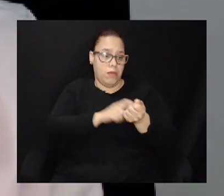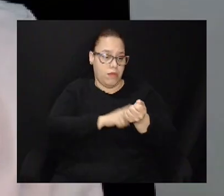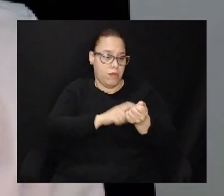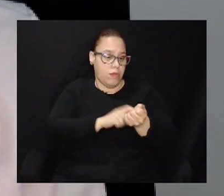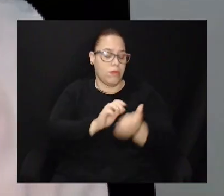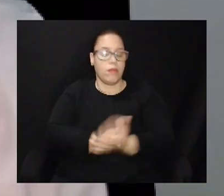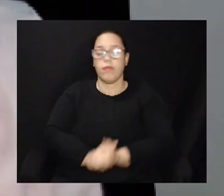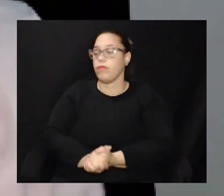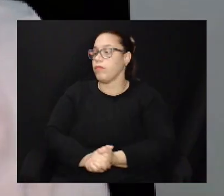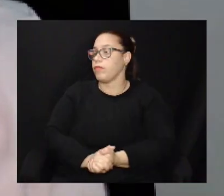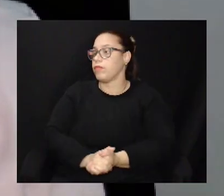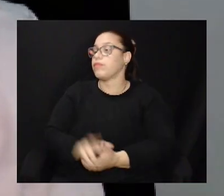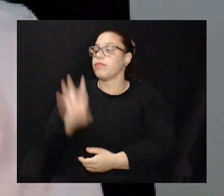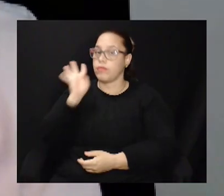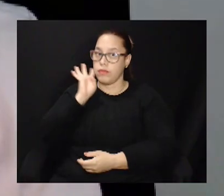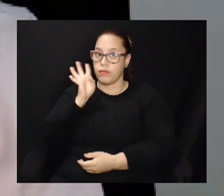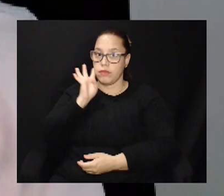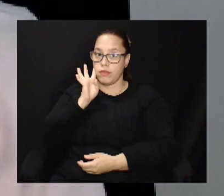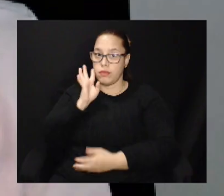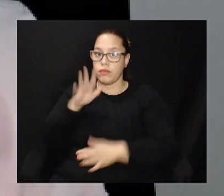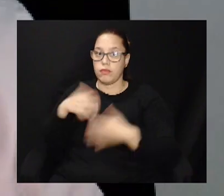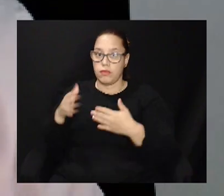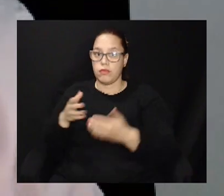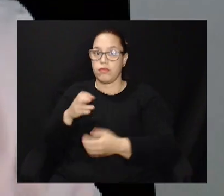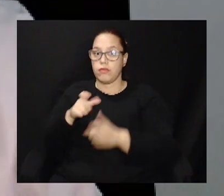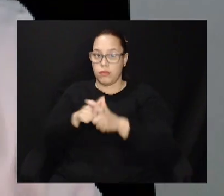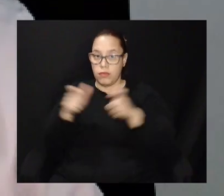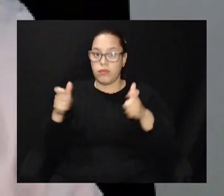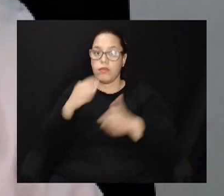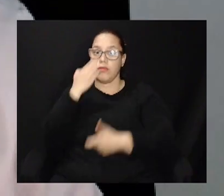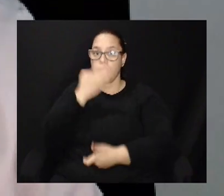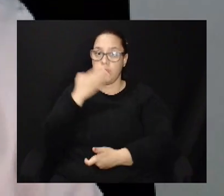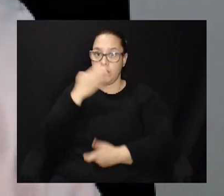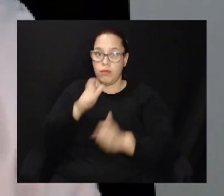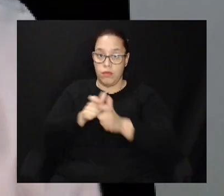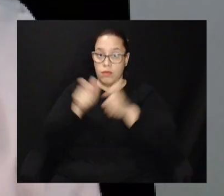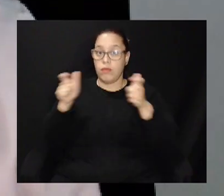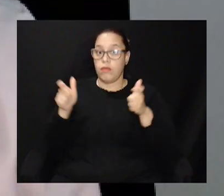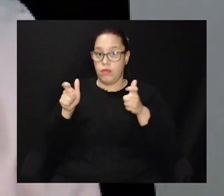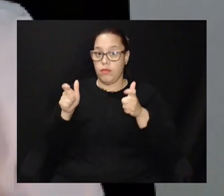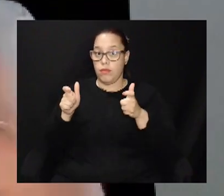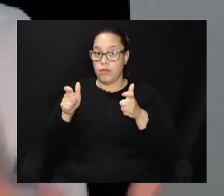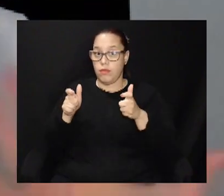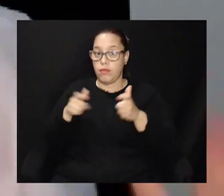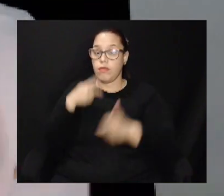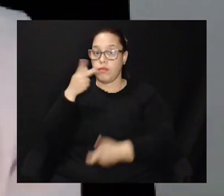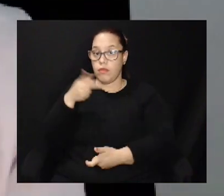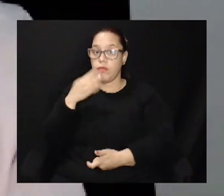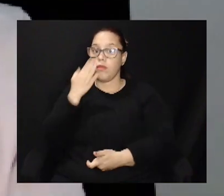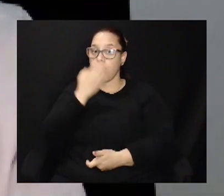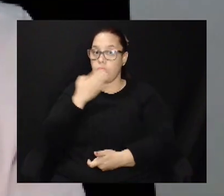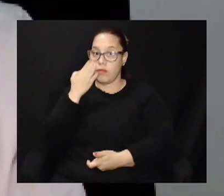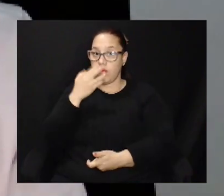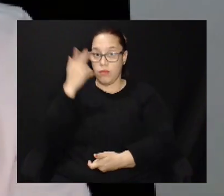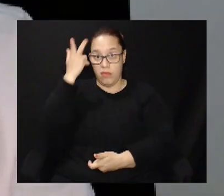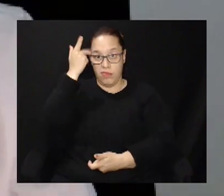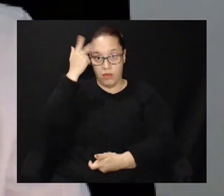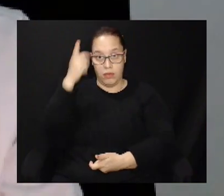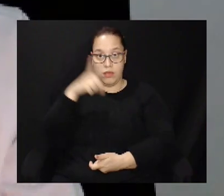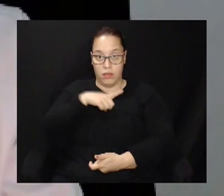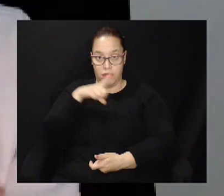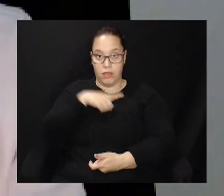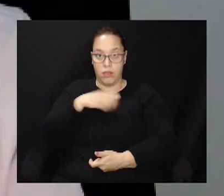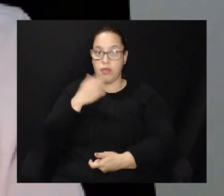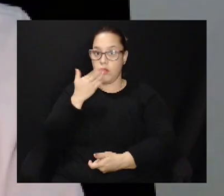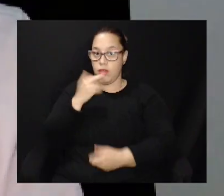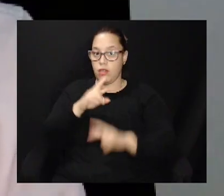Legal. Então, o excesso de açúcar, a gente está falando sobre o excesso, porque quando a gente fala sobre açúcar, é normal que a gente tenha na nossa alimentação. Então, eu vou focar um